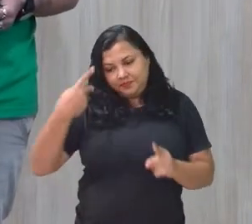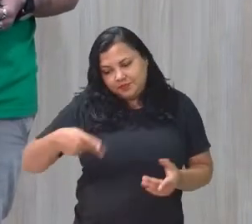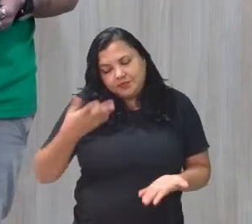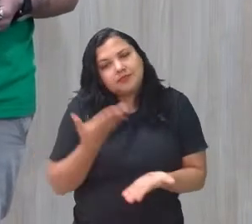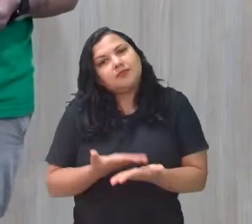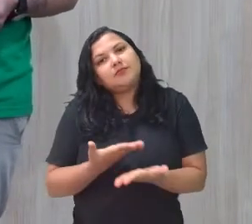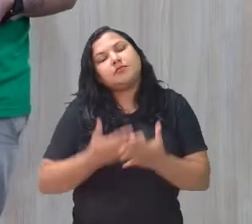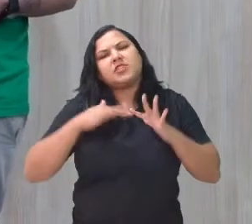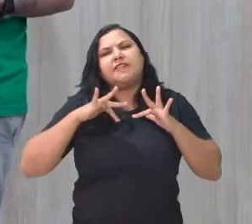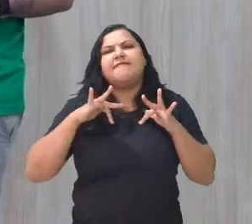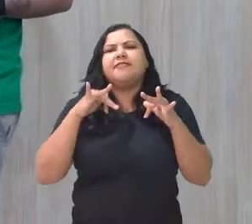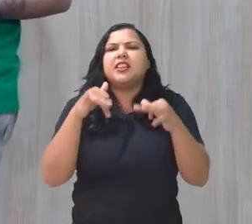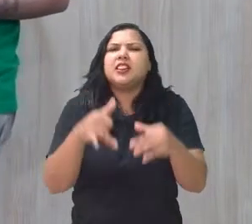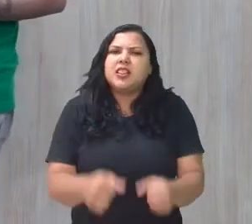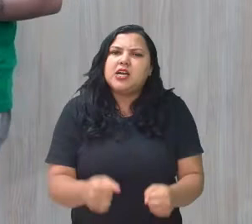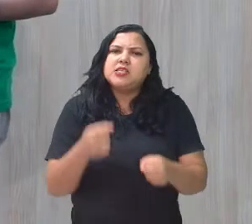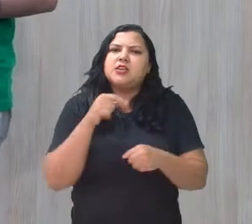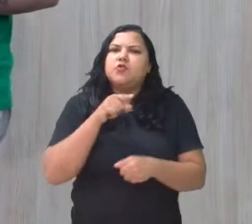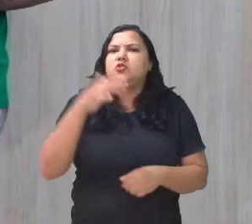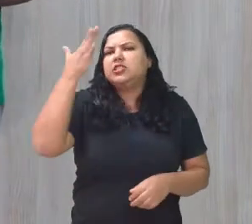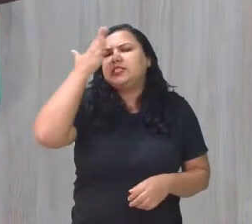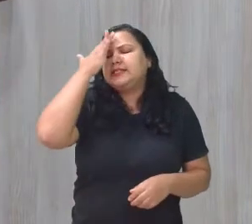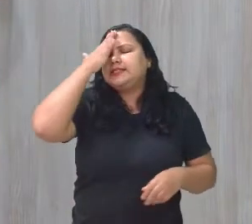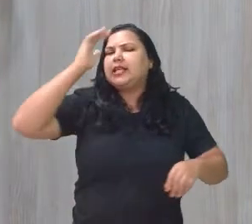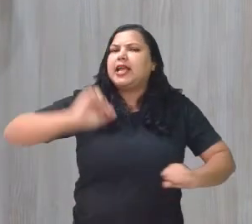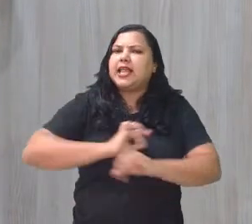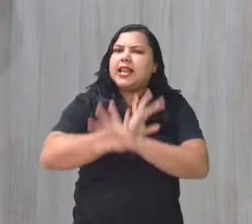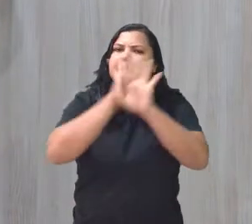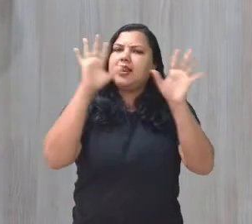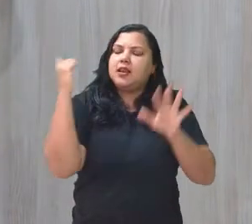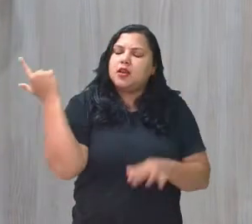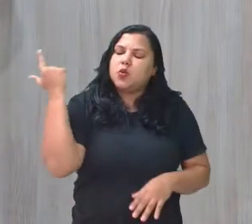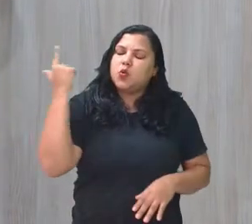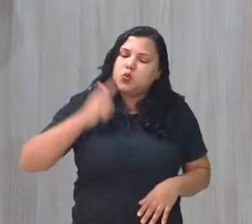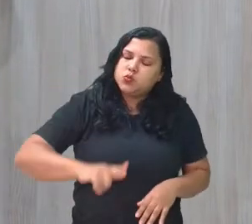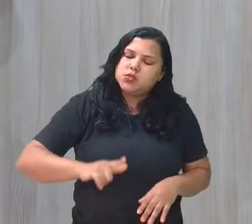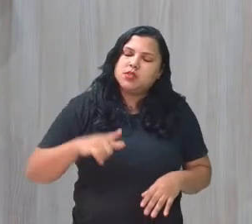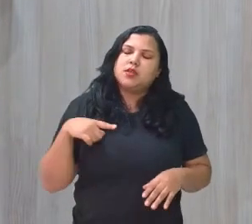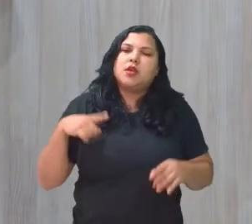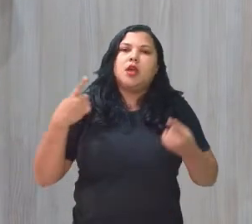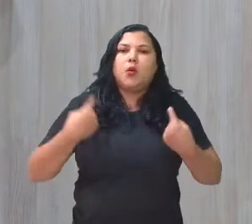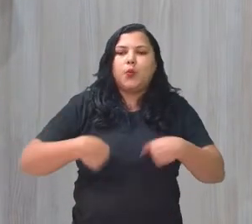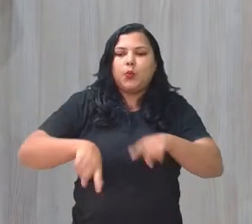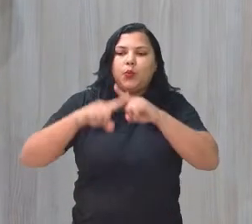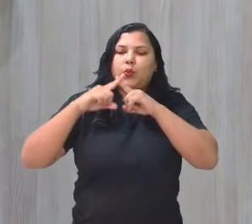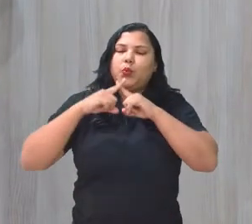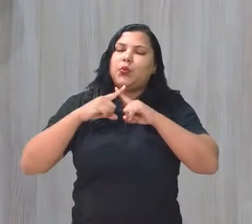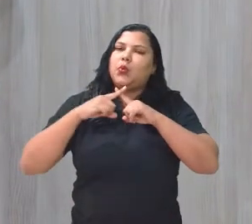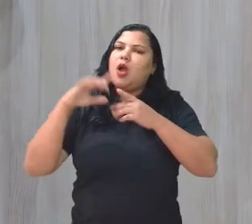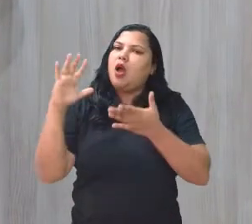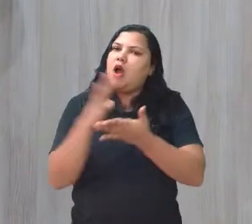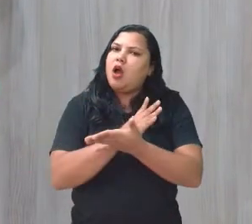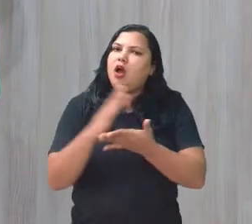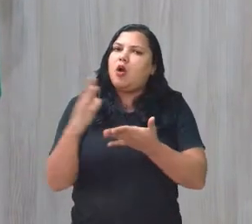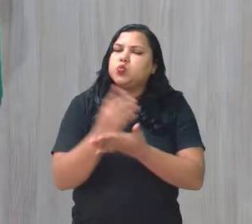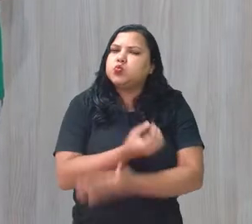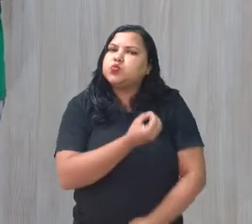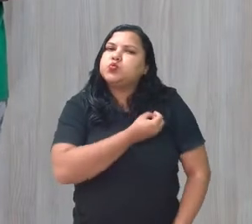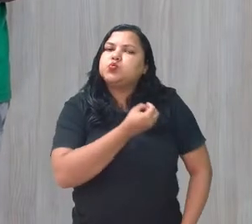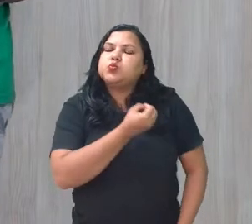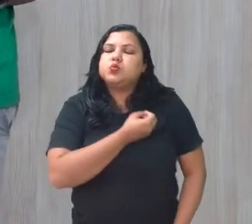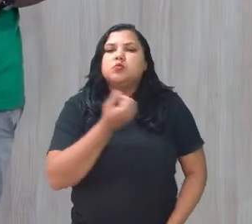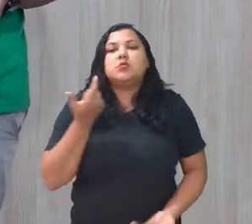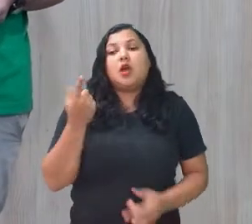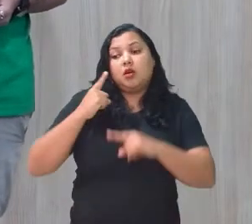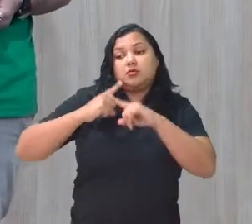gente encerrar você compreendendo isso daí e você conseguindo multiplicar alguns valores e com essa